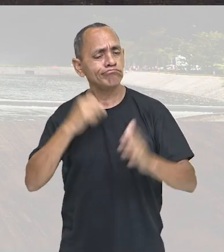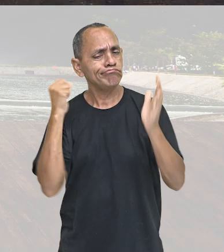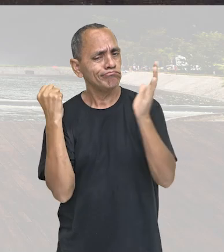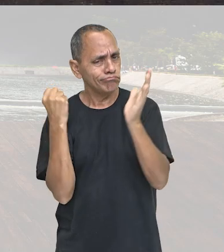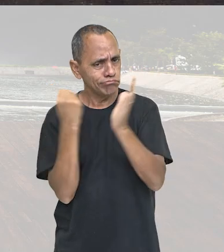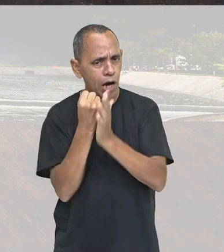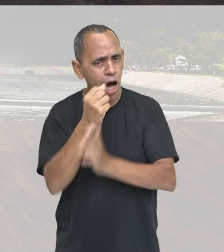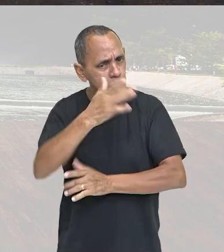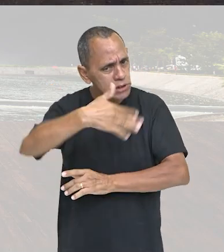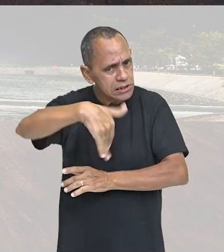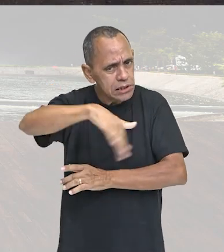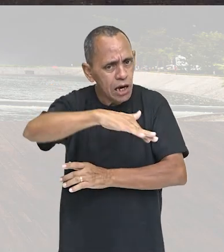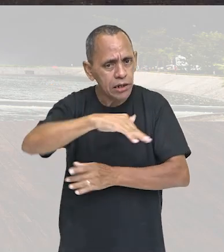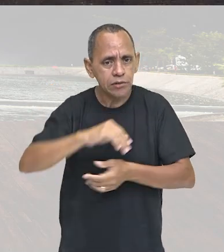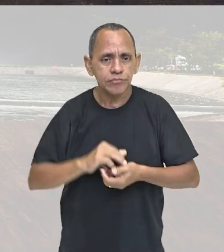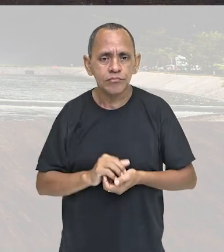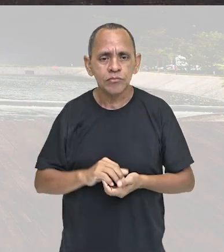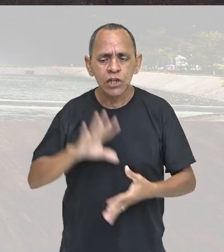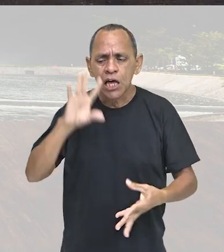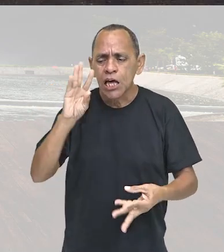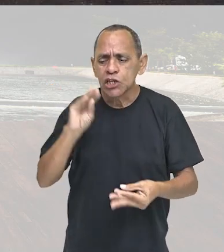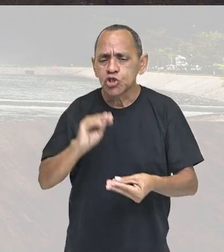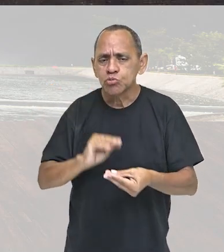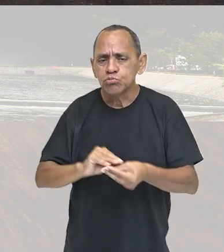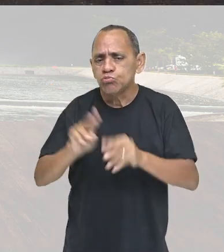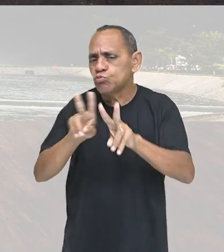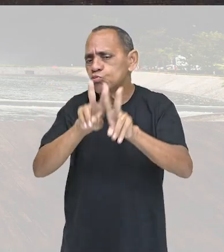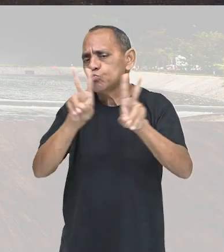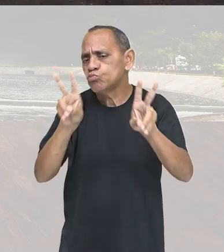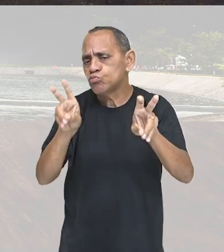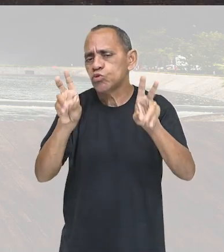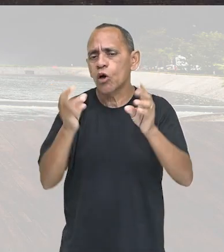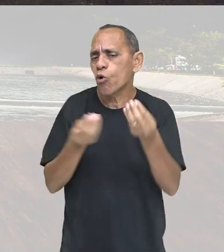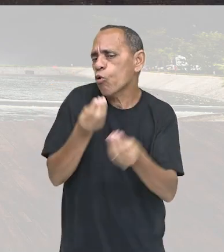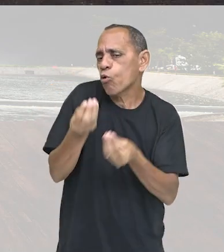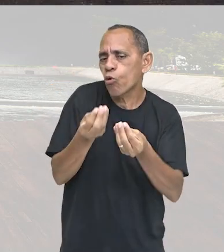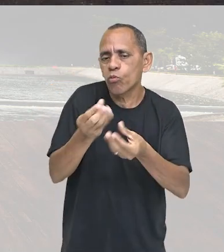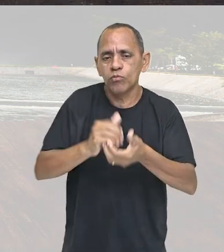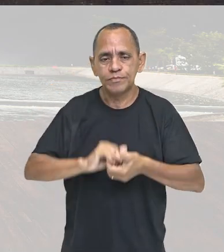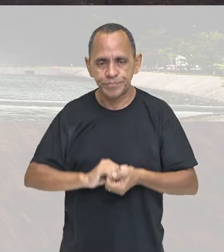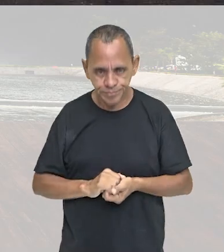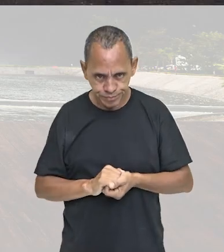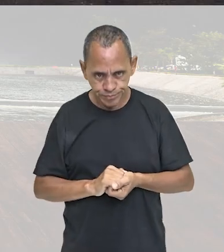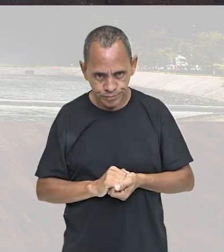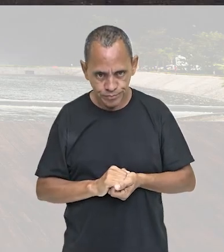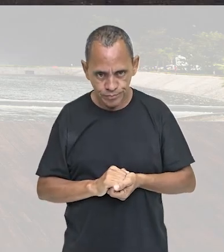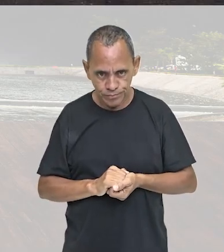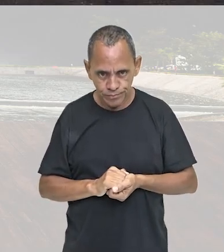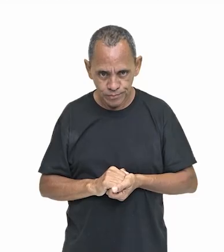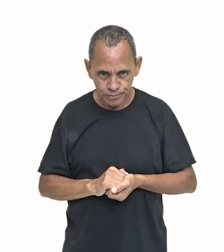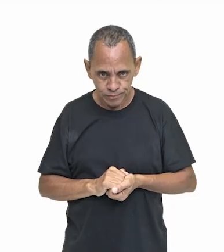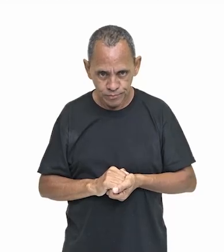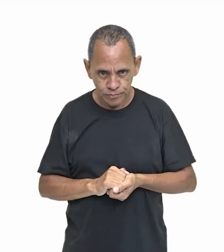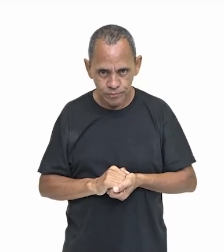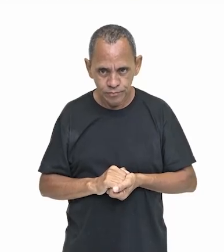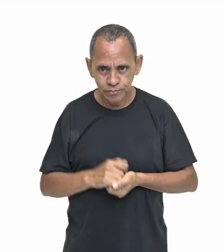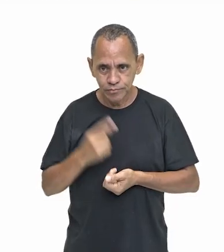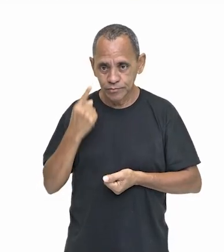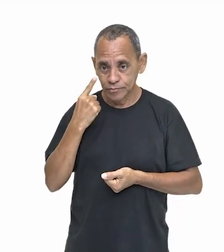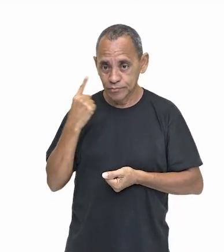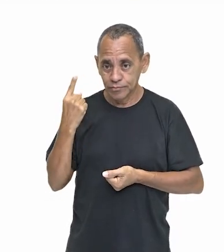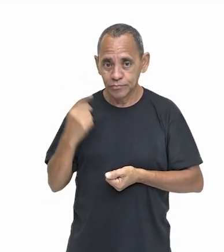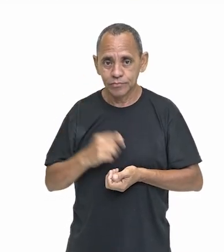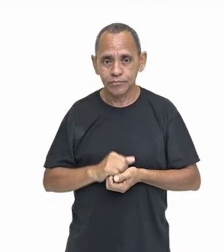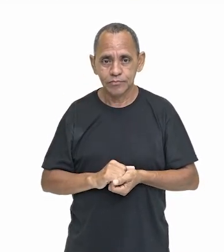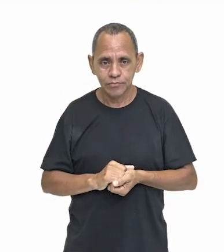que a gente faça um resumo sobre essa energia hidrelétrica, vamos mostrar aí na nossa